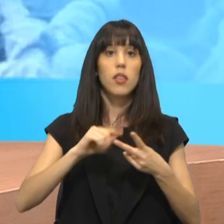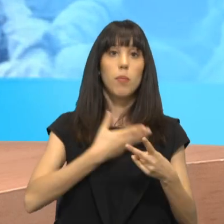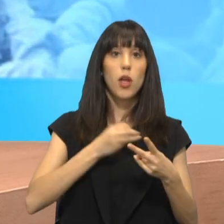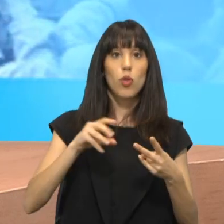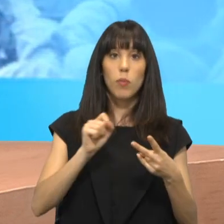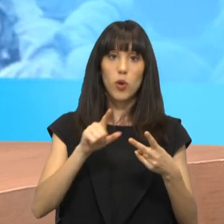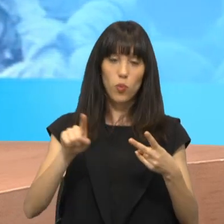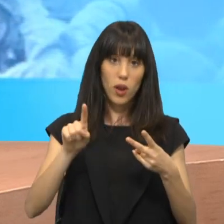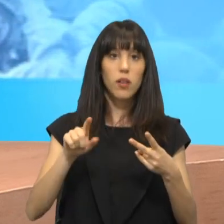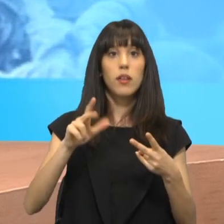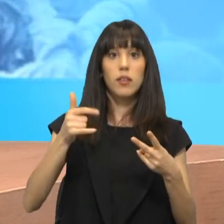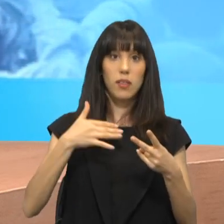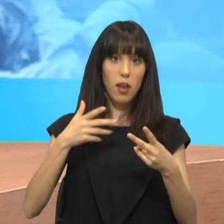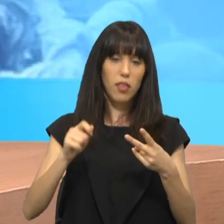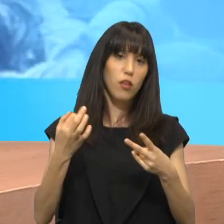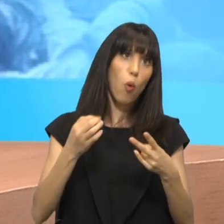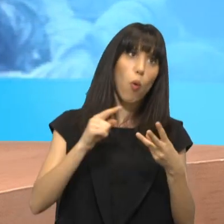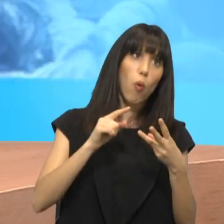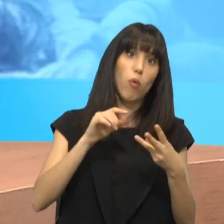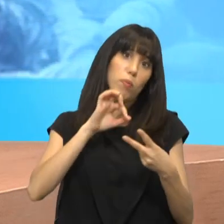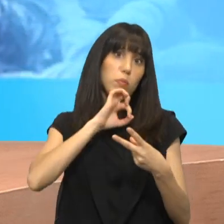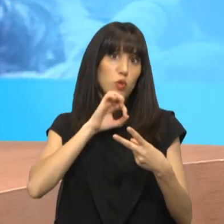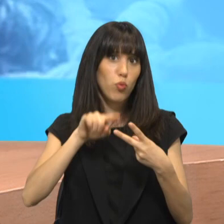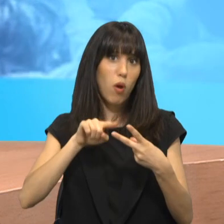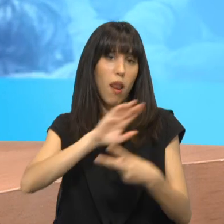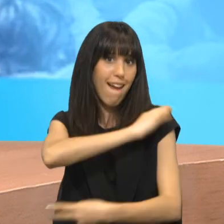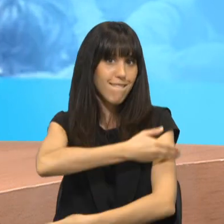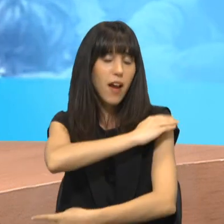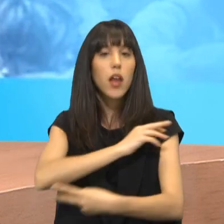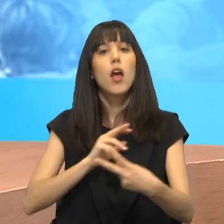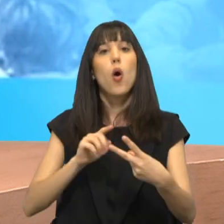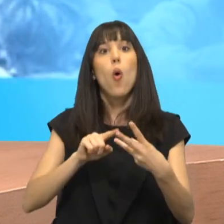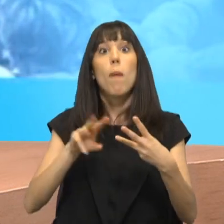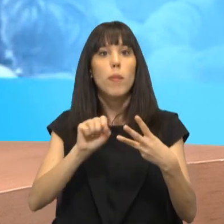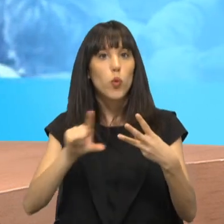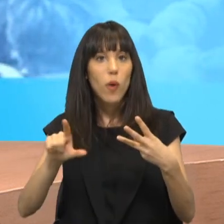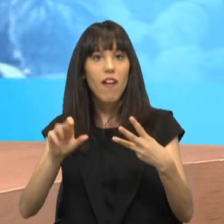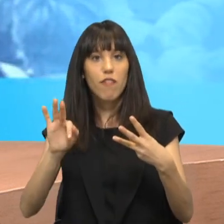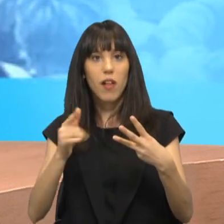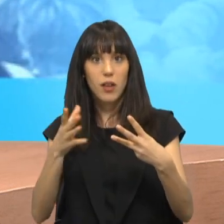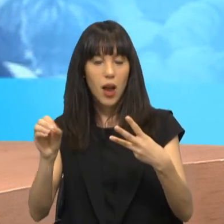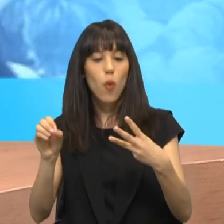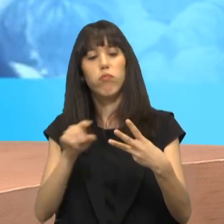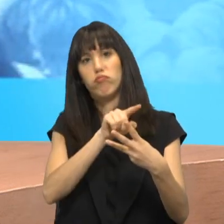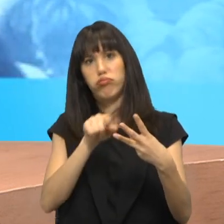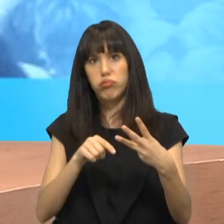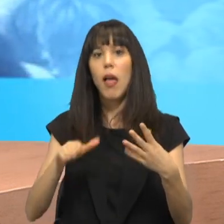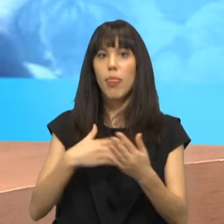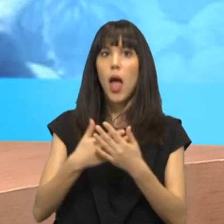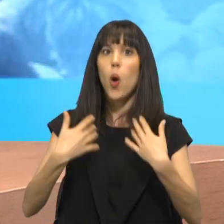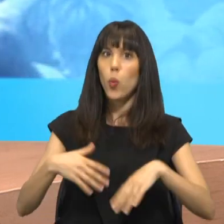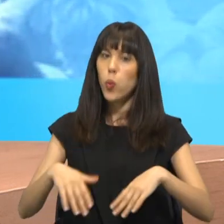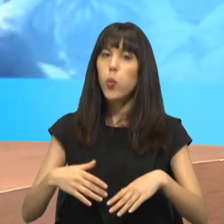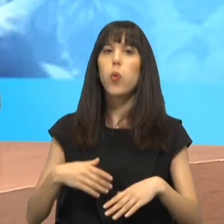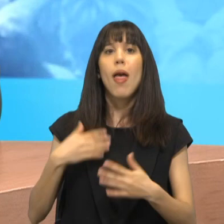Bispo de Aveiro, que muito vão contribuir, ou com Dom Manuel Falcão, para citar apenas 3 nomes, que muito vão contribuir